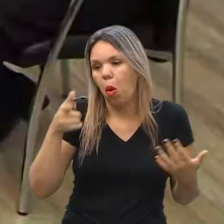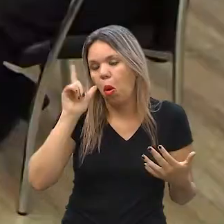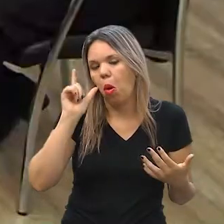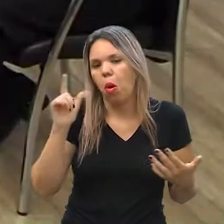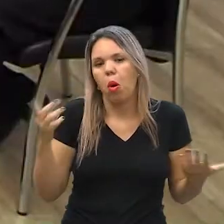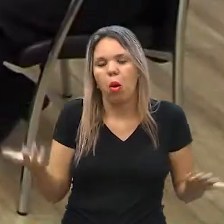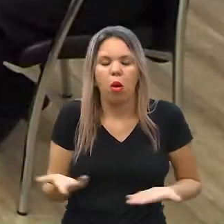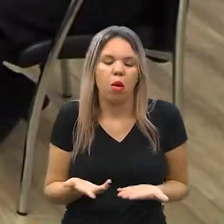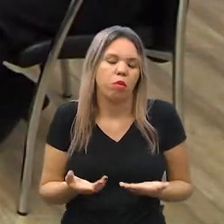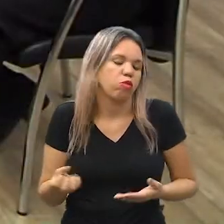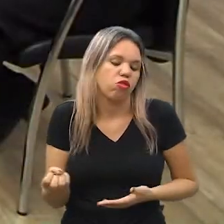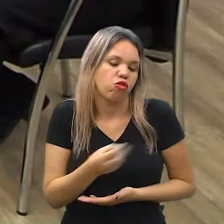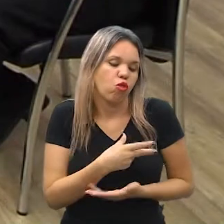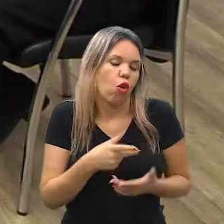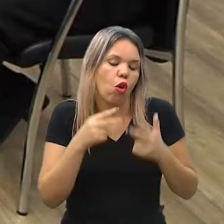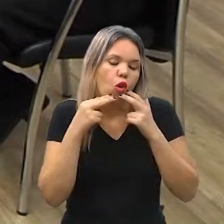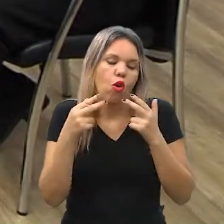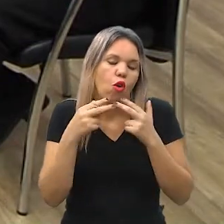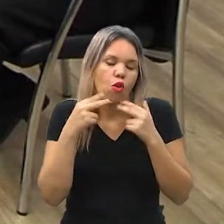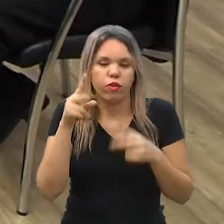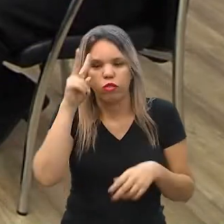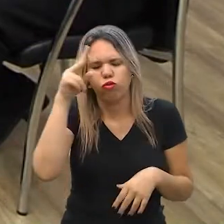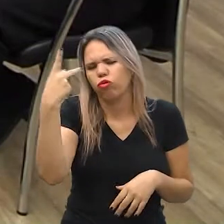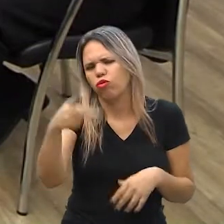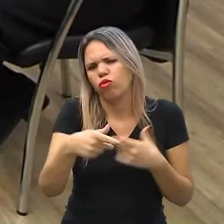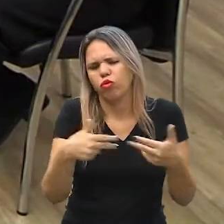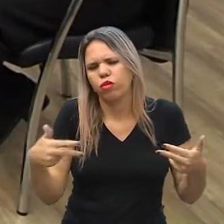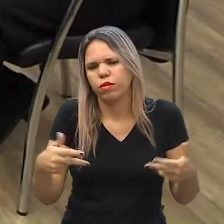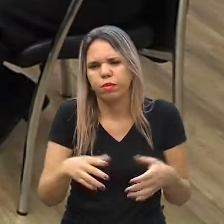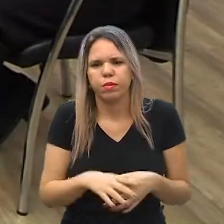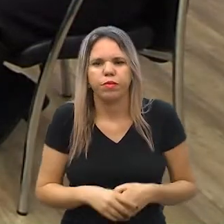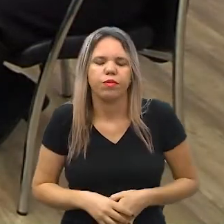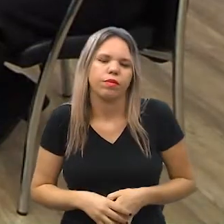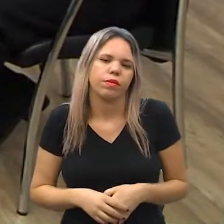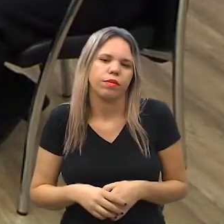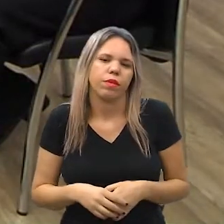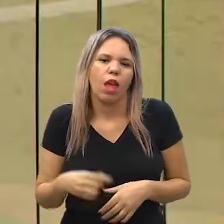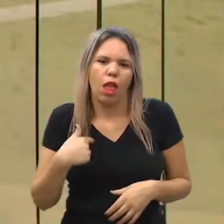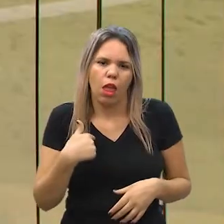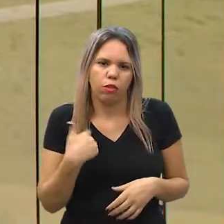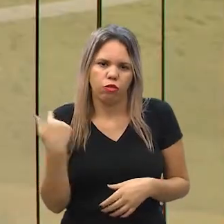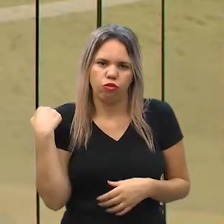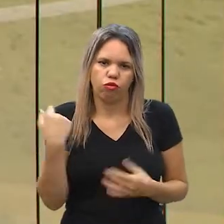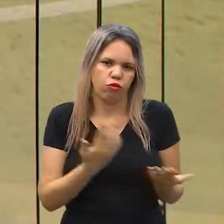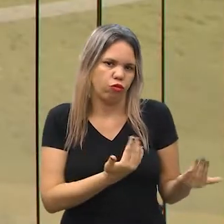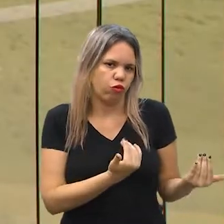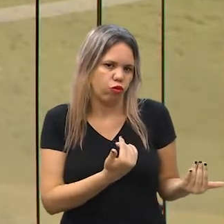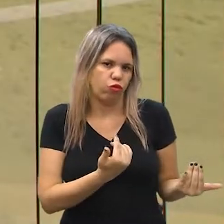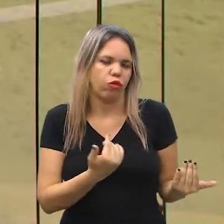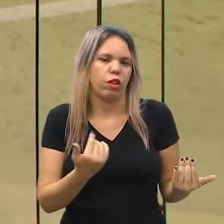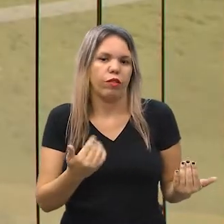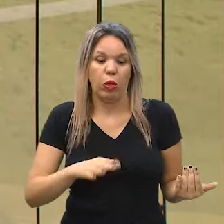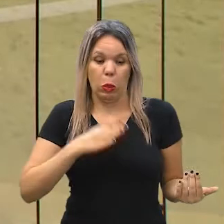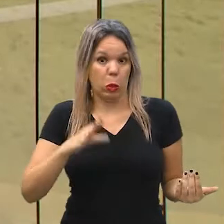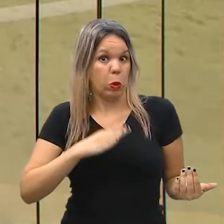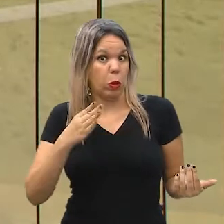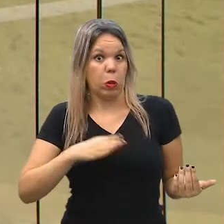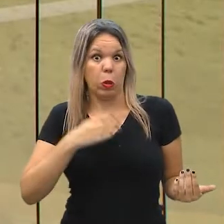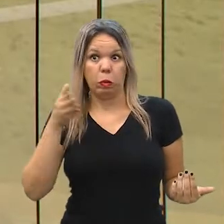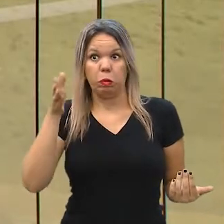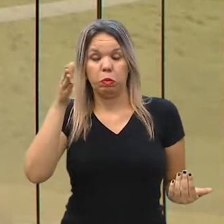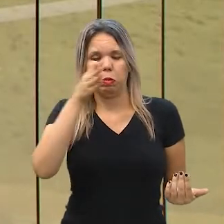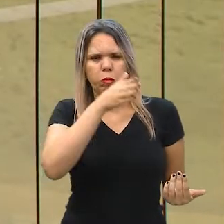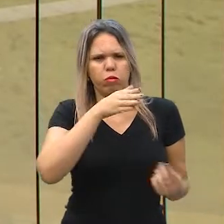ontem, pode ser recente, alguma história da sua vida. Quando jovem, eu era muito aventureiro, sempre fui muito aventureiro.